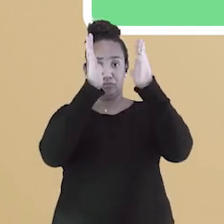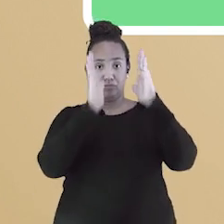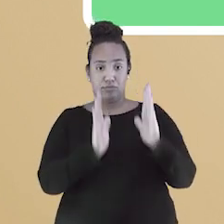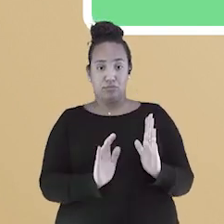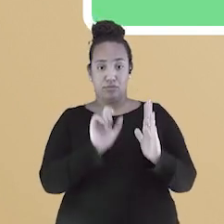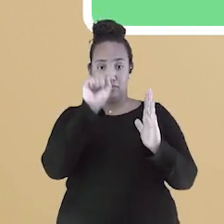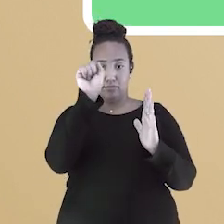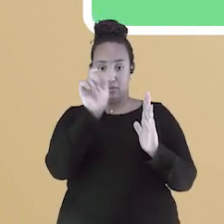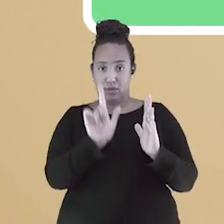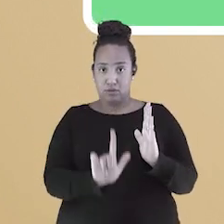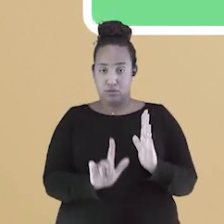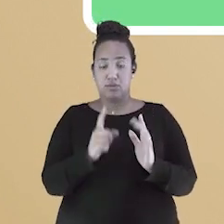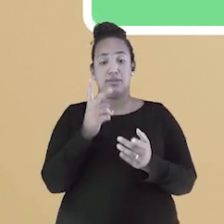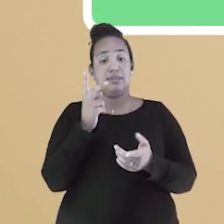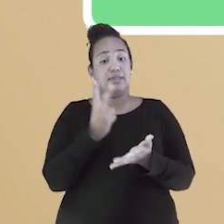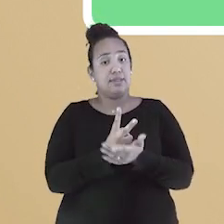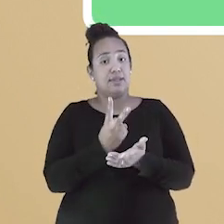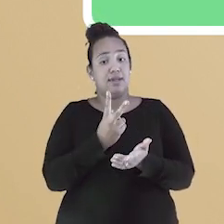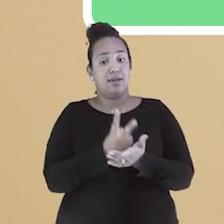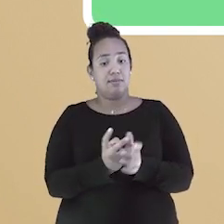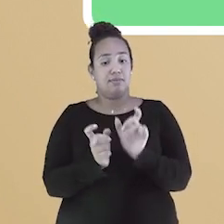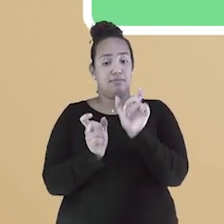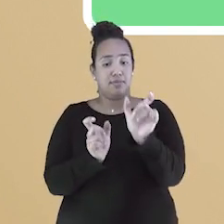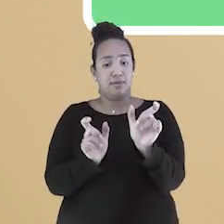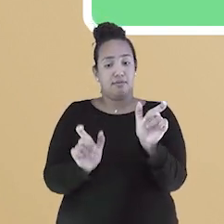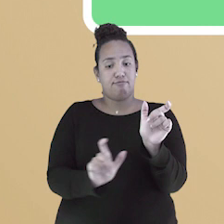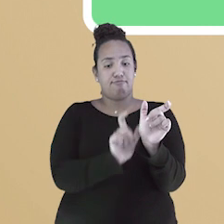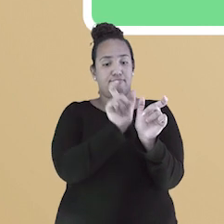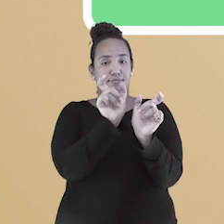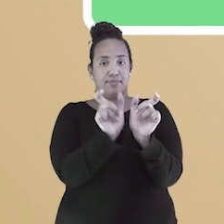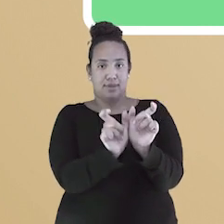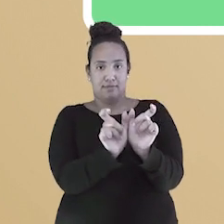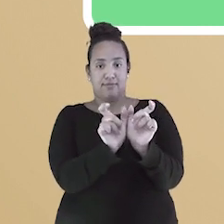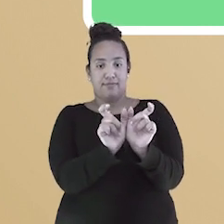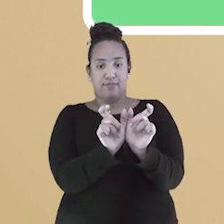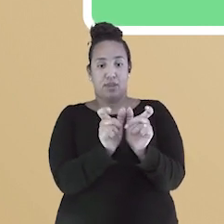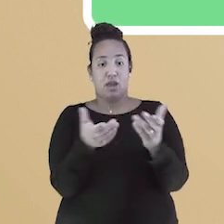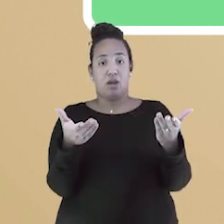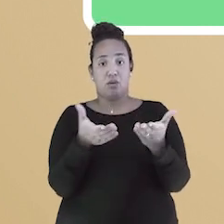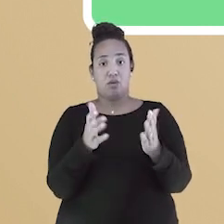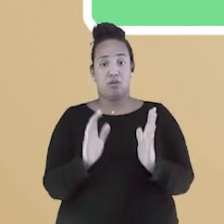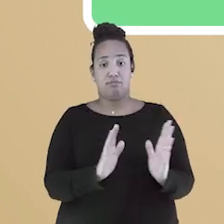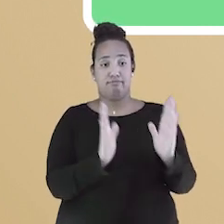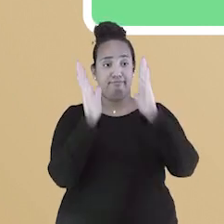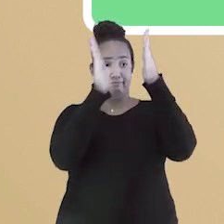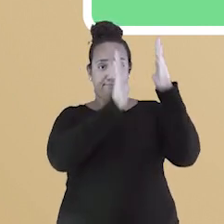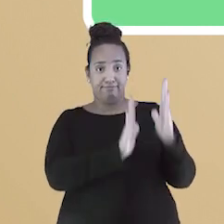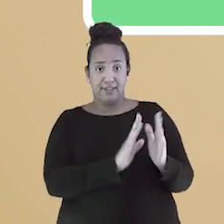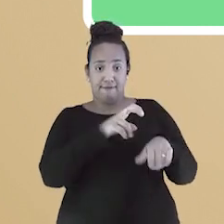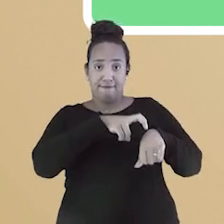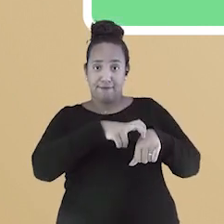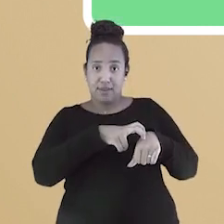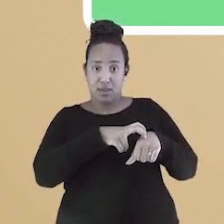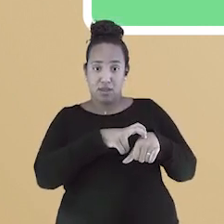vêm antes de outra palavra, diferentemente das palavras da green column, que estarão sempre isoladas no